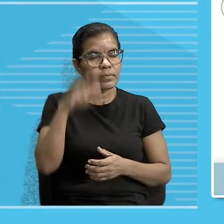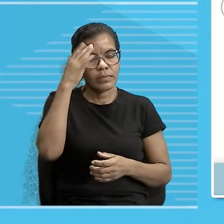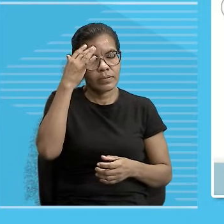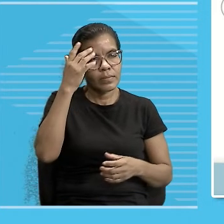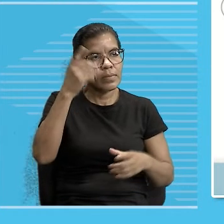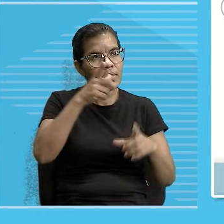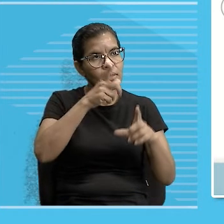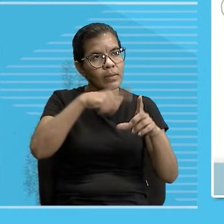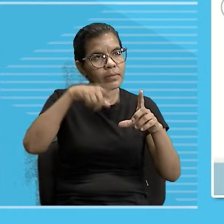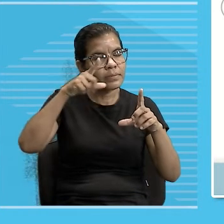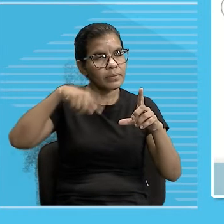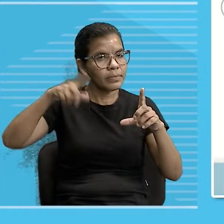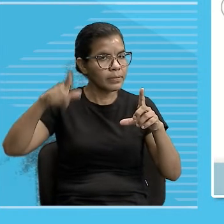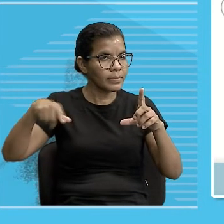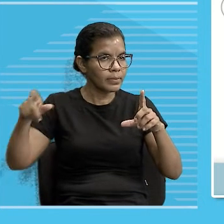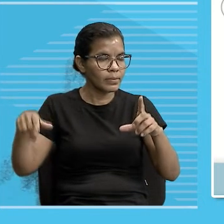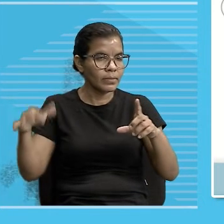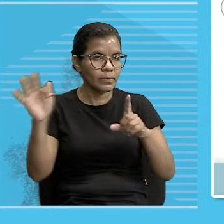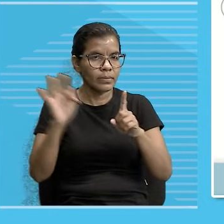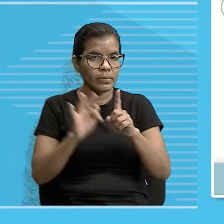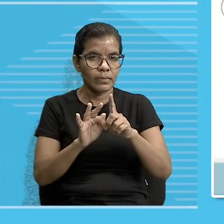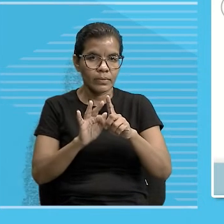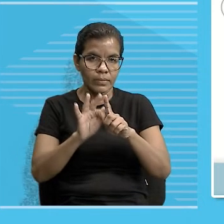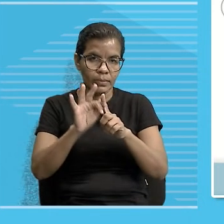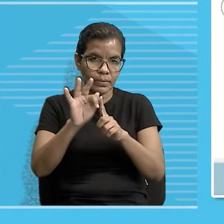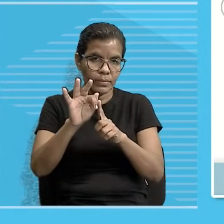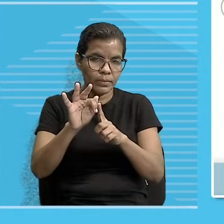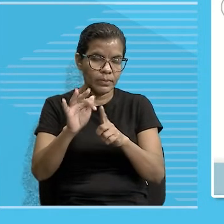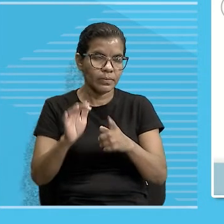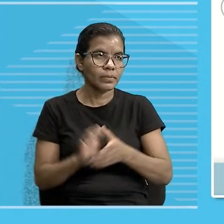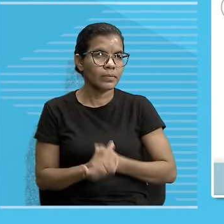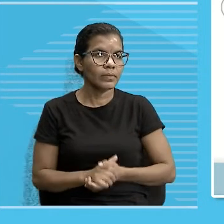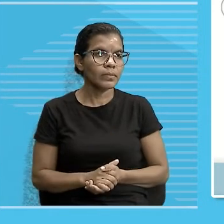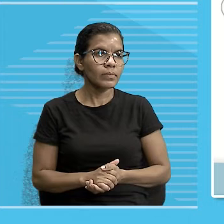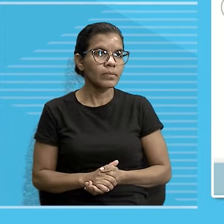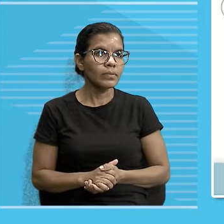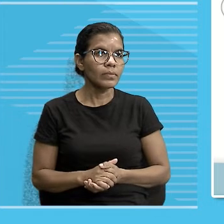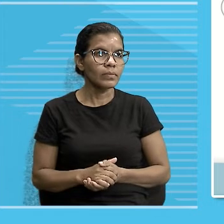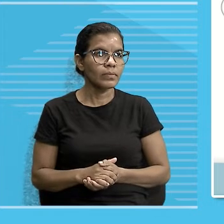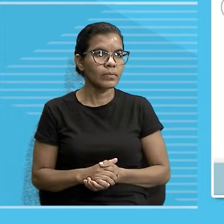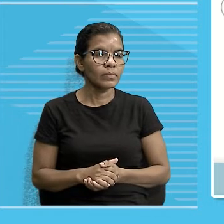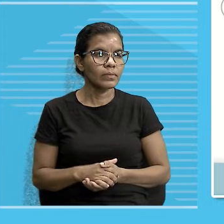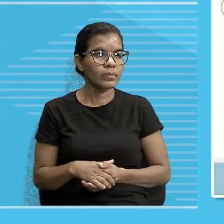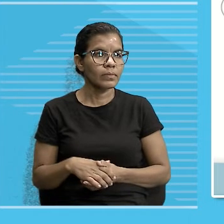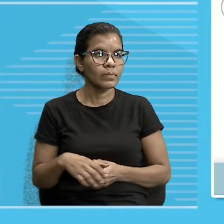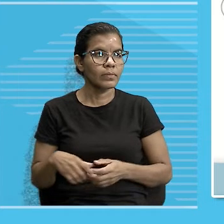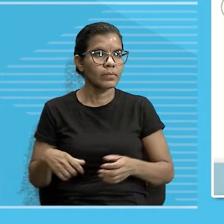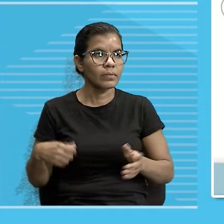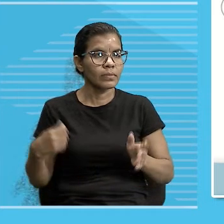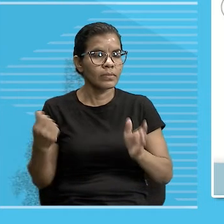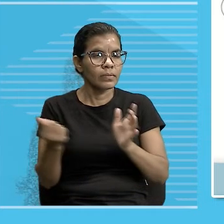Sabendo que a variação de temperatura